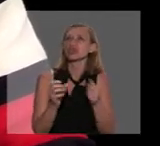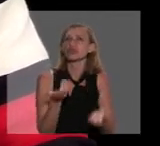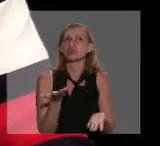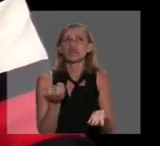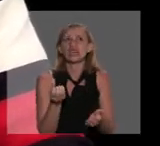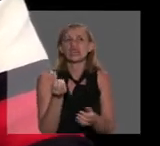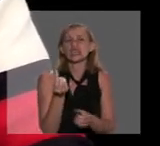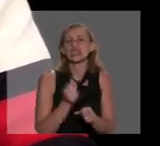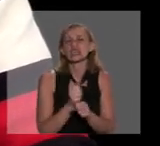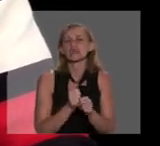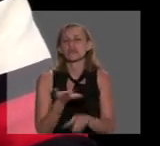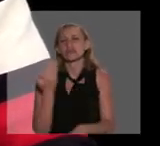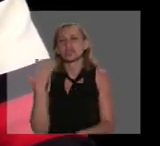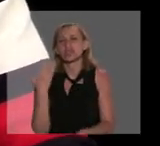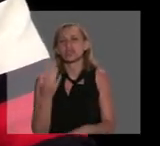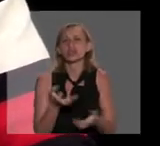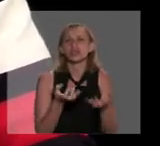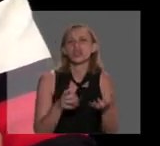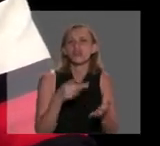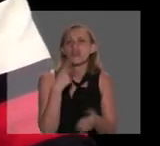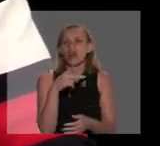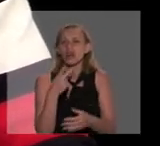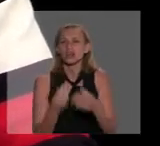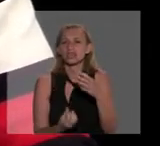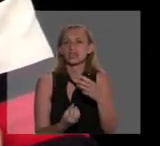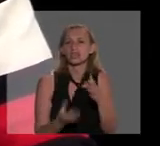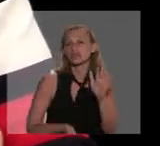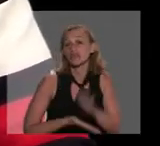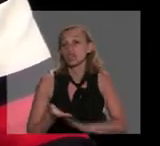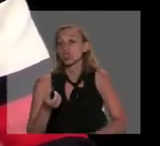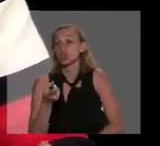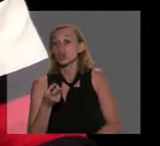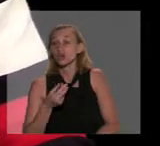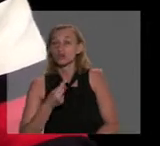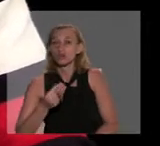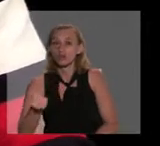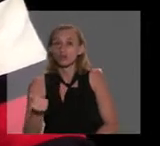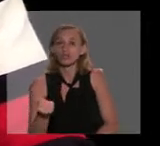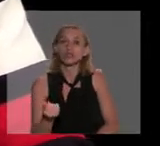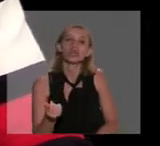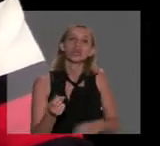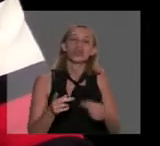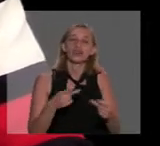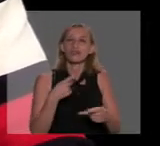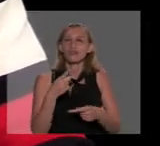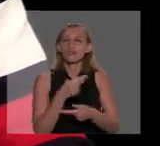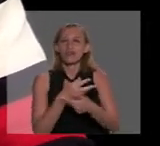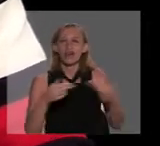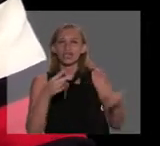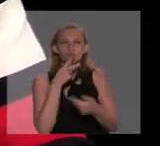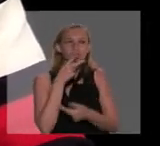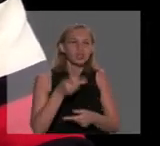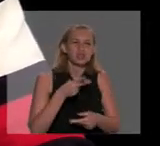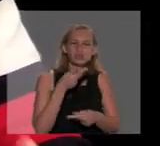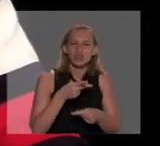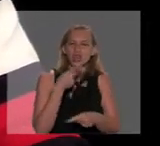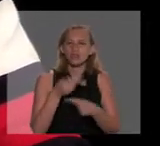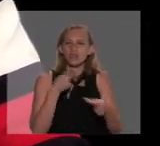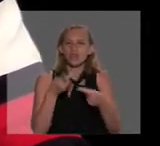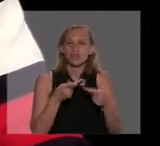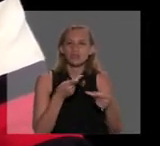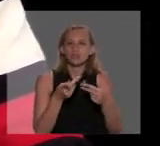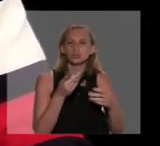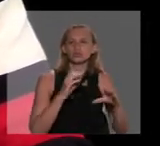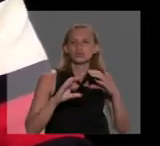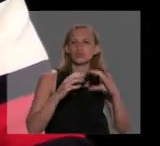6 anos atrás, e eu queria falar sobre a viagem que eu estava fazendo, coloquei no ar, e aí os comentários começaram a vir. Comentários